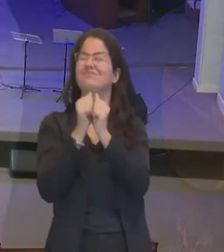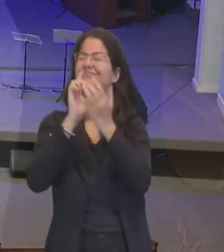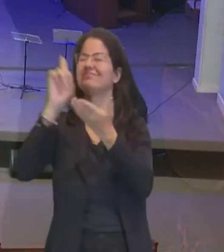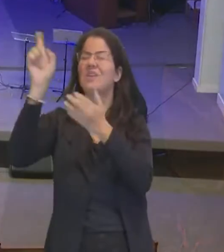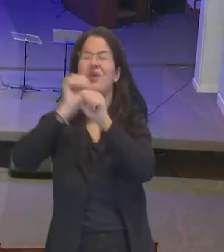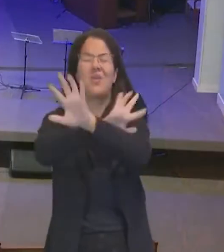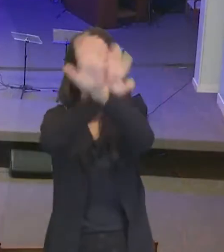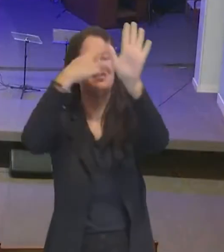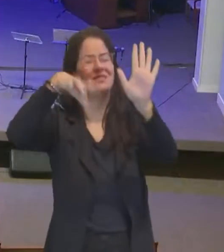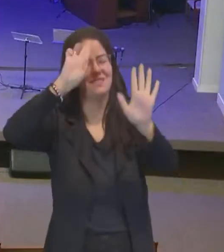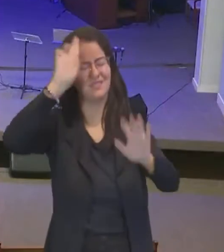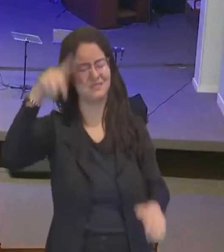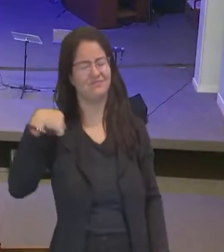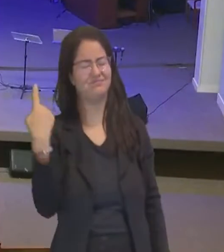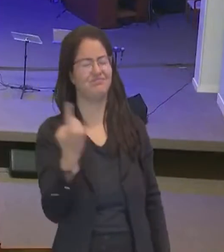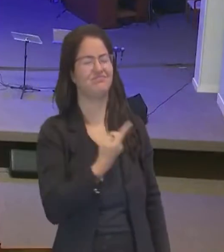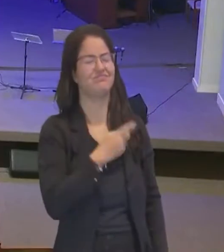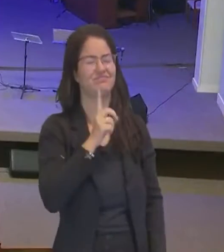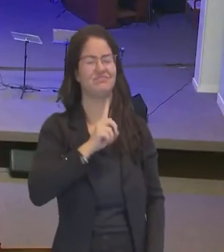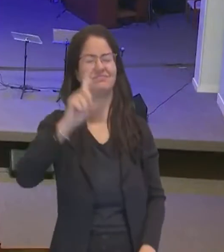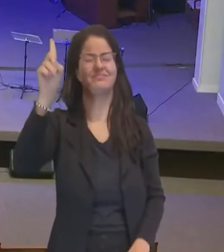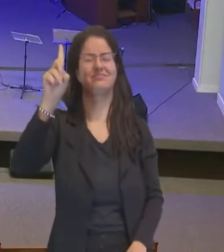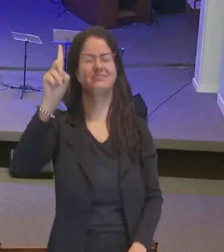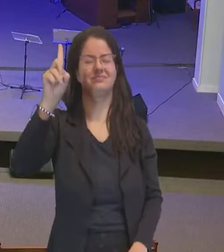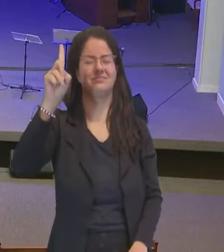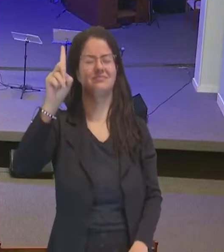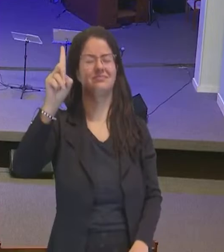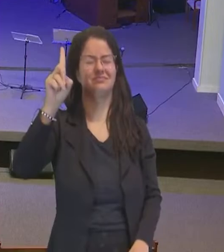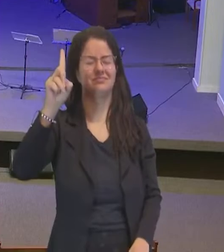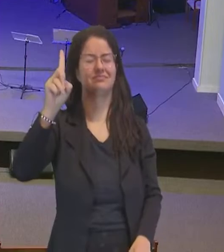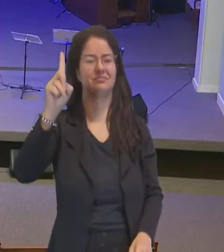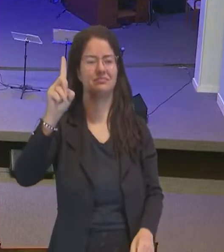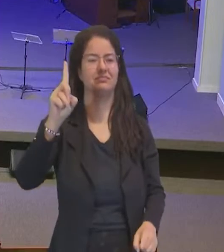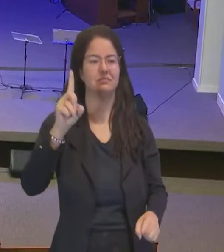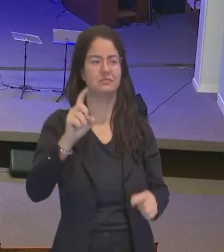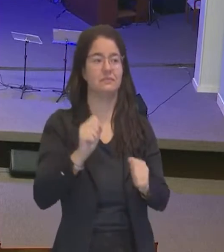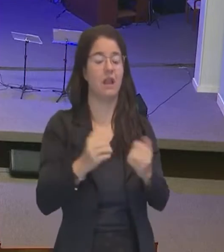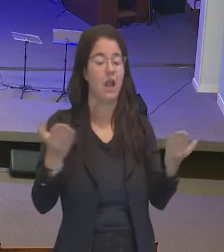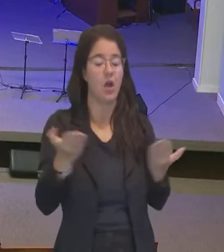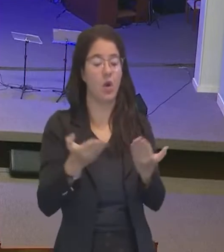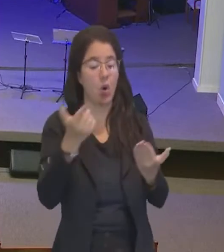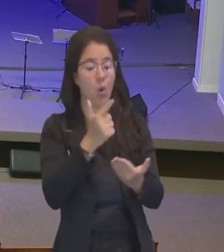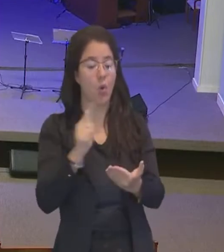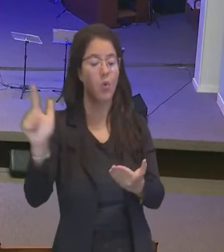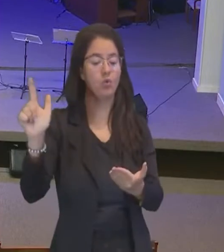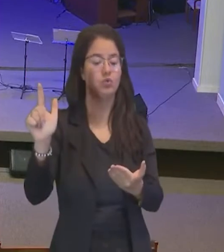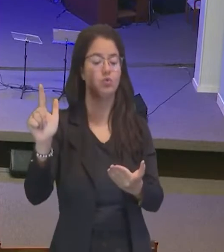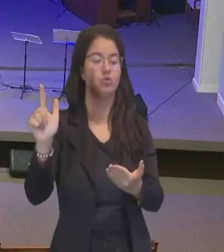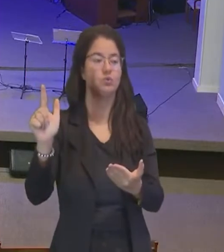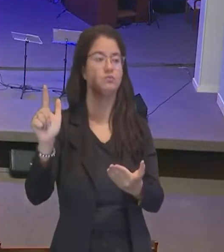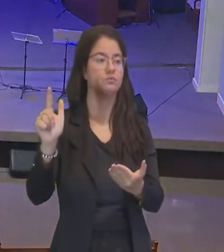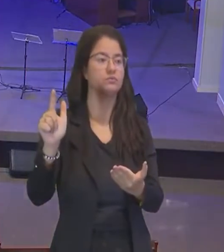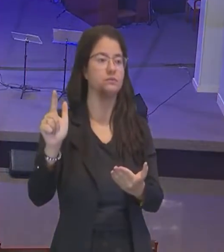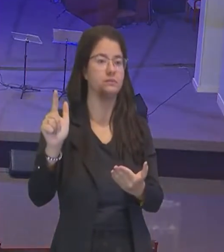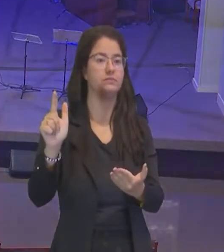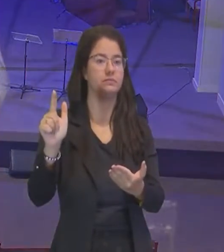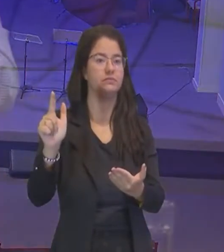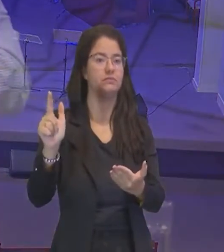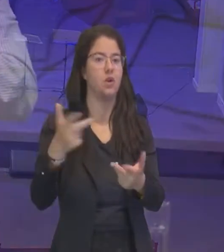Deus. Mas eu quero fazer um outro convite. eu quero convidar você,